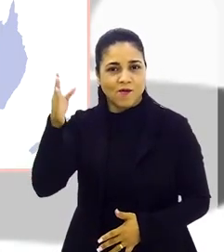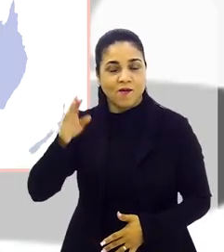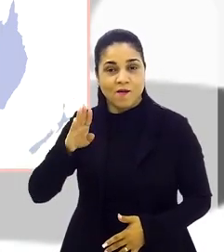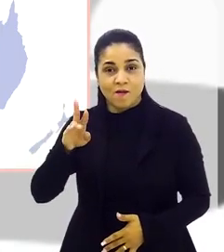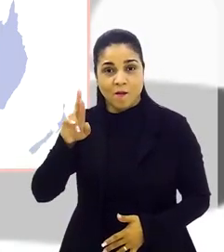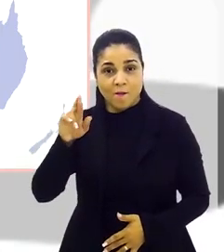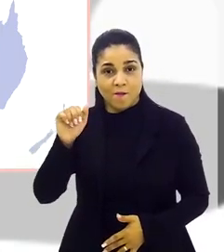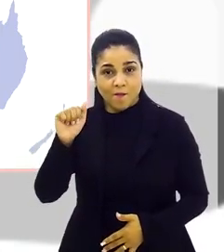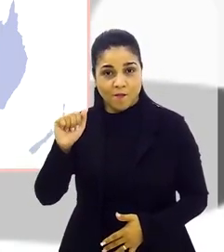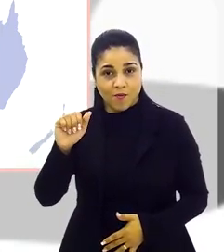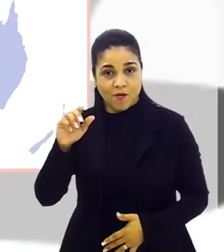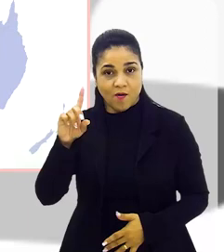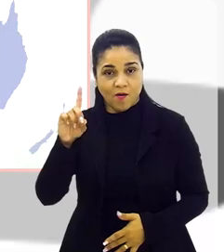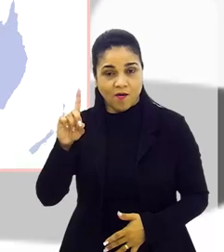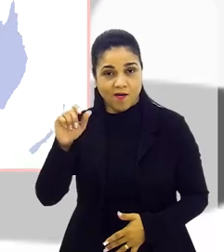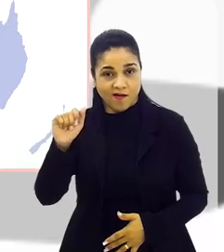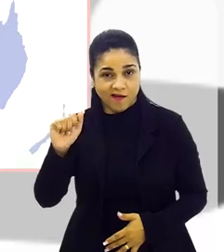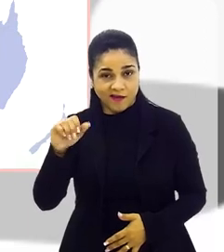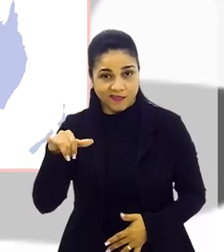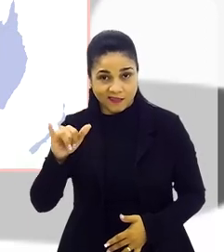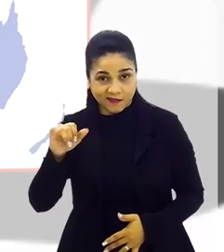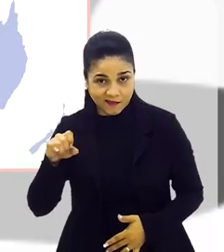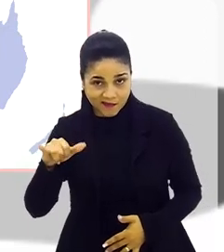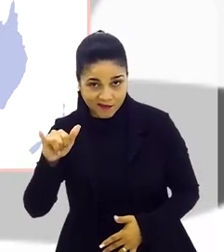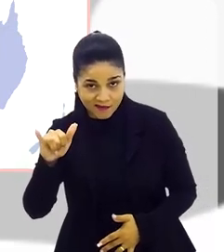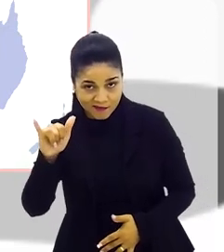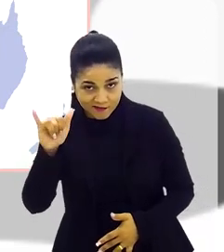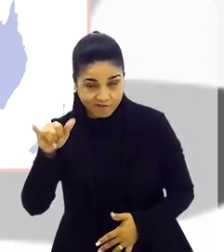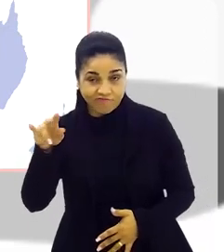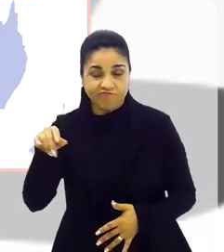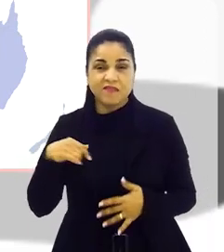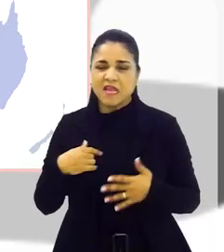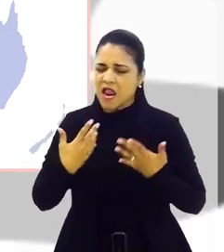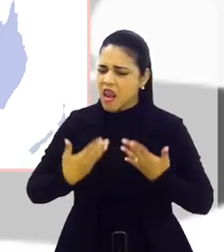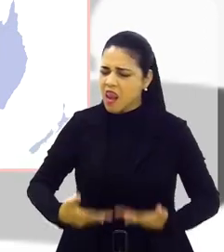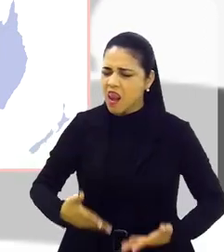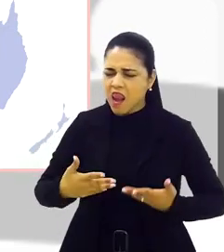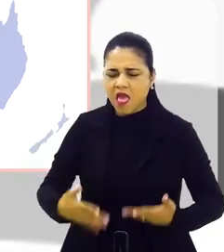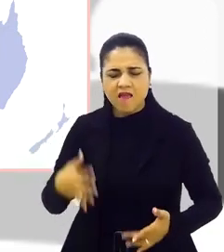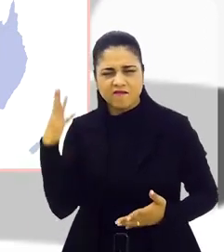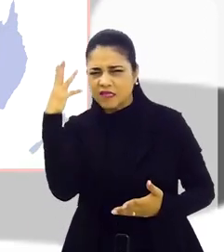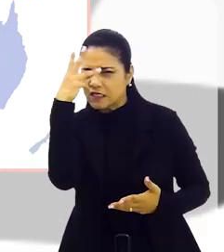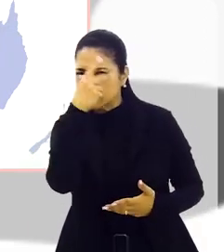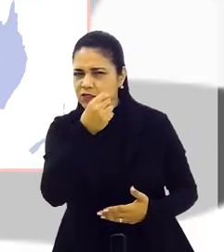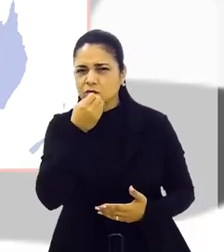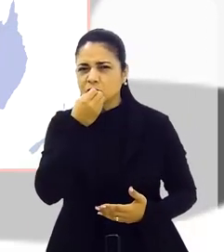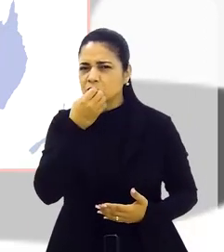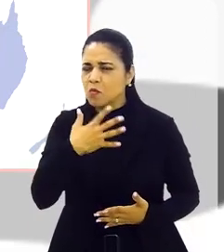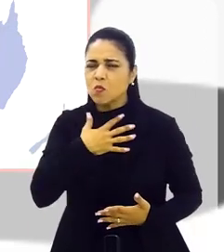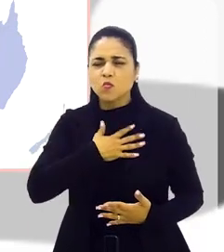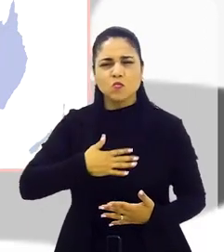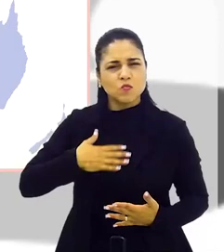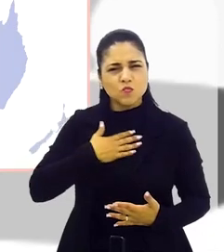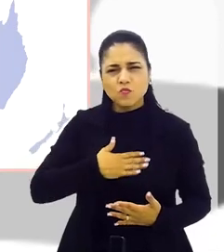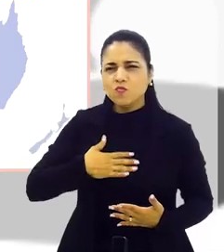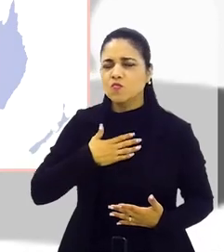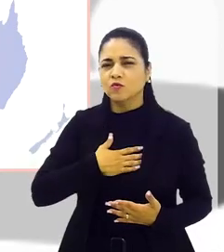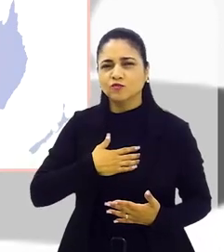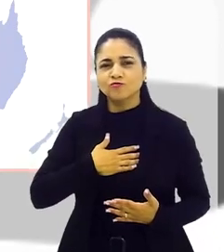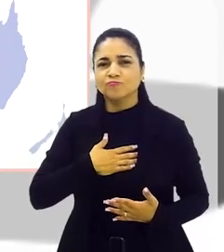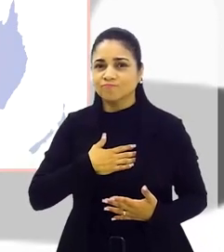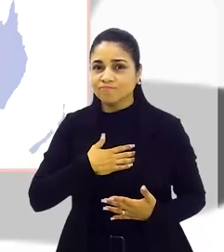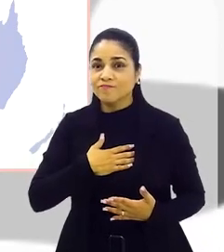tive a oportunidade de assistir, é absolutamente tocante. É lindo, é sensível, é leve, é de bom gosto, é de bom